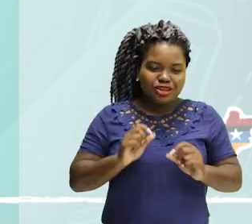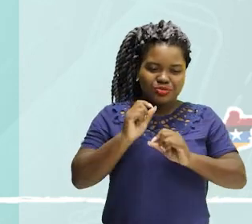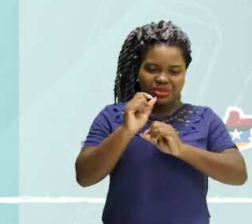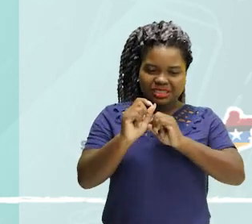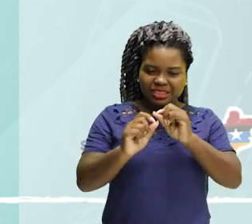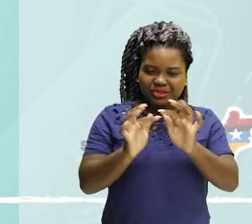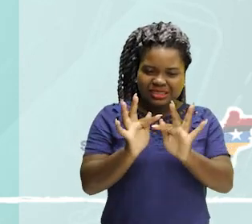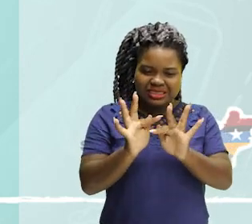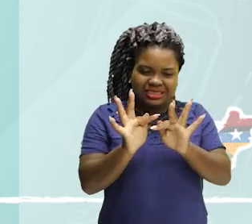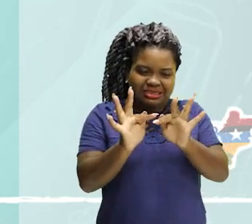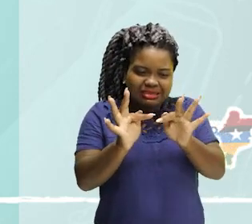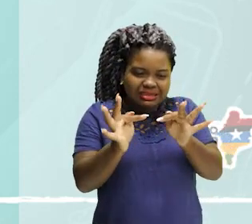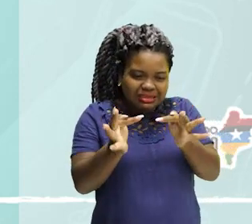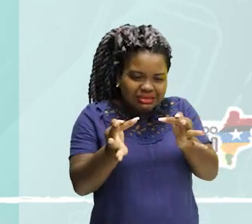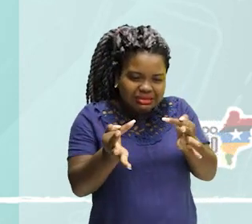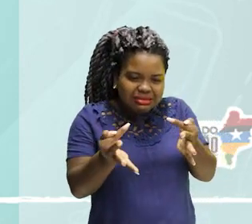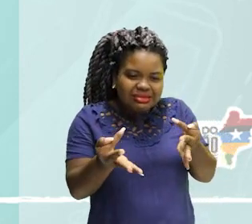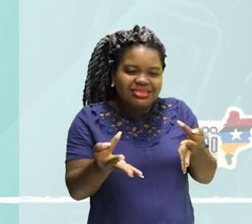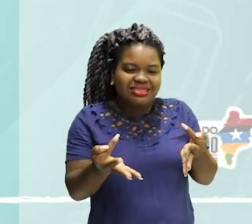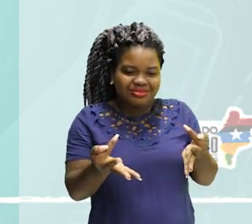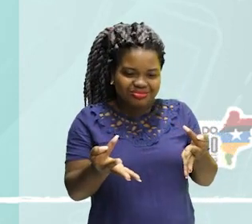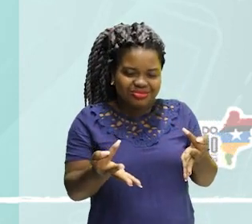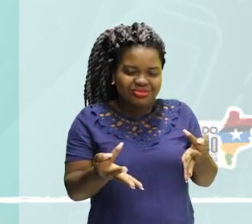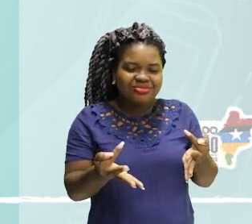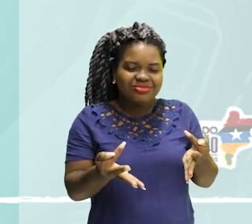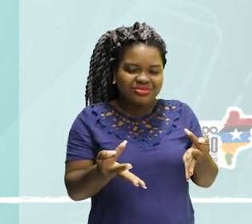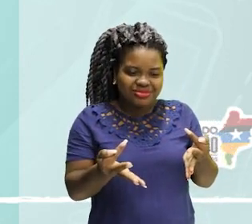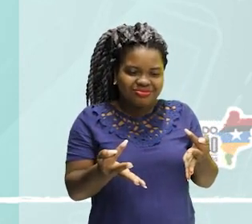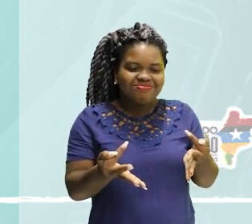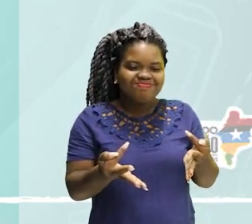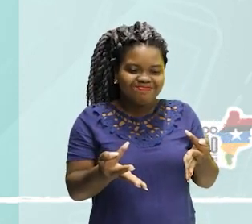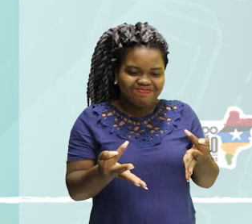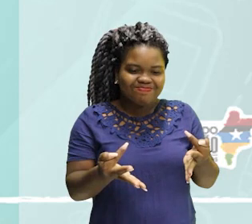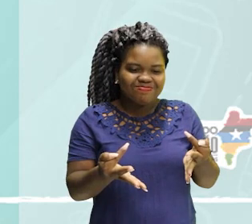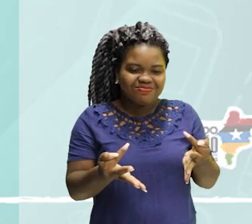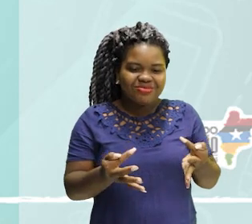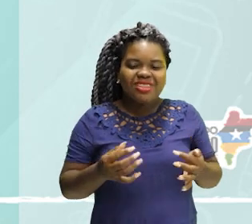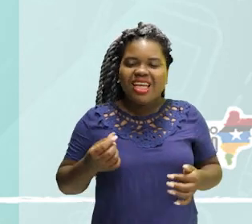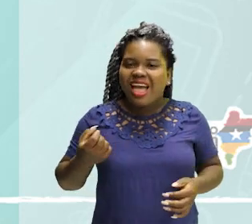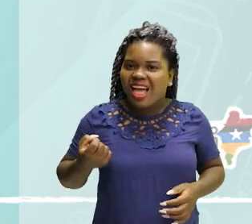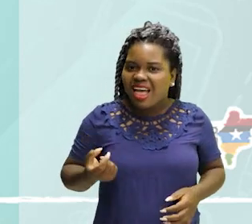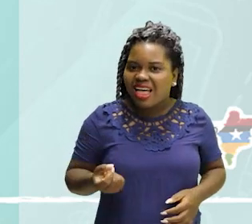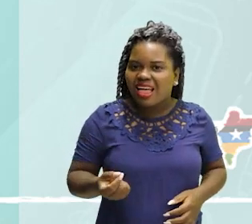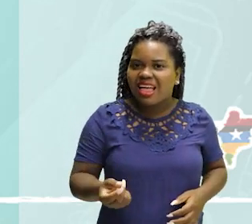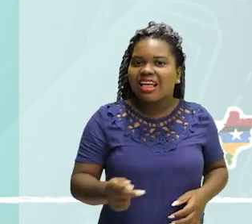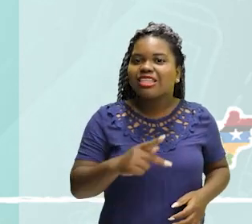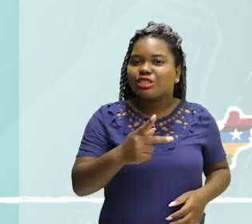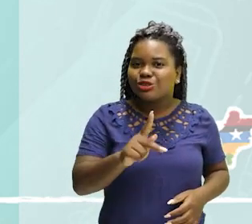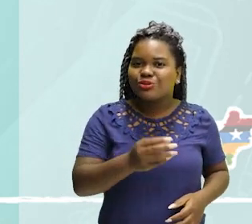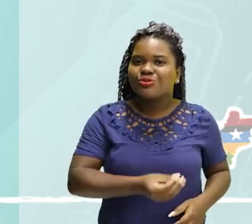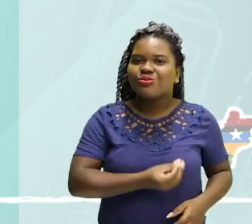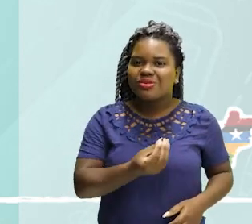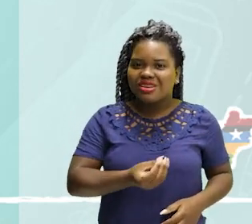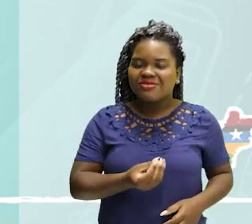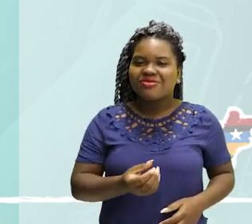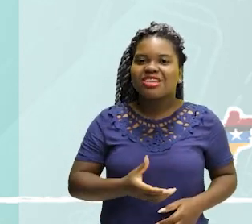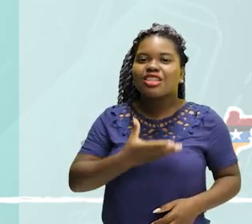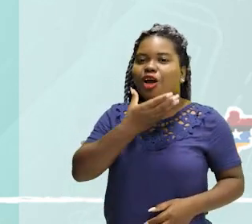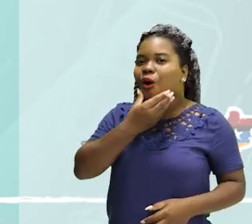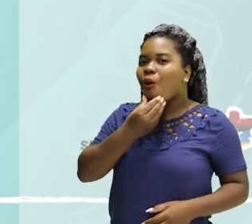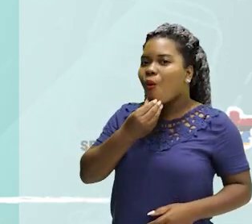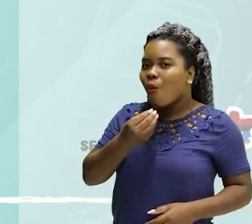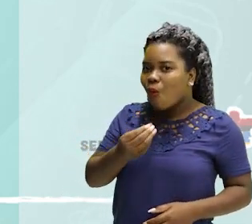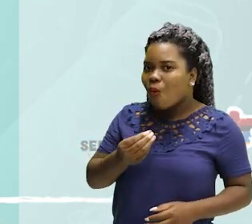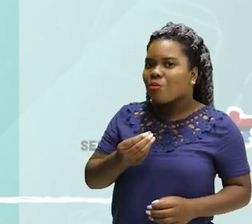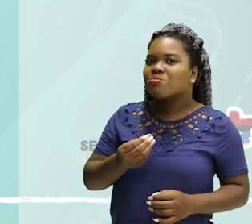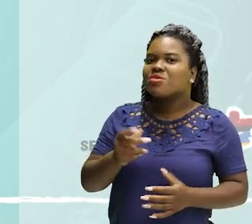tão mais te soubesse pertencida, menos seria eterno em tua vida. Vinícius de Moraes. Vinícius de Moraes é